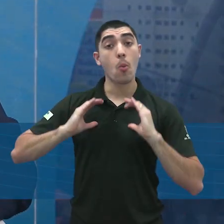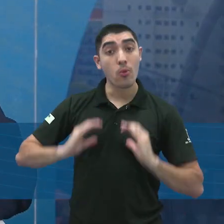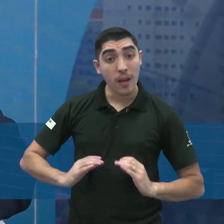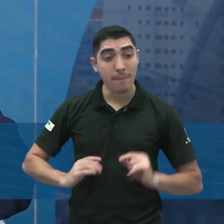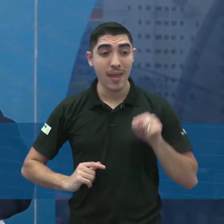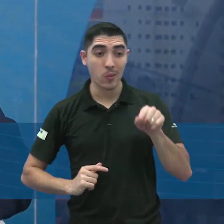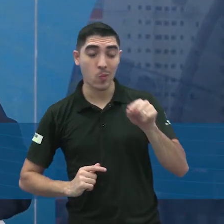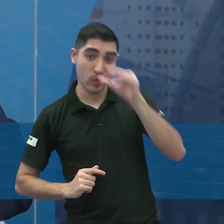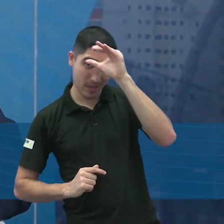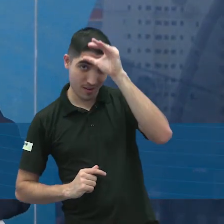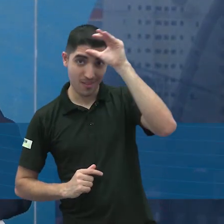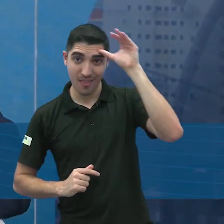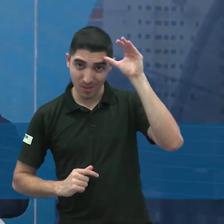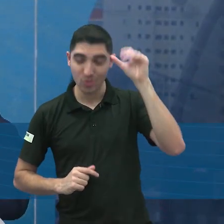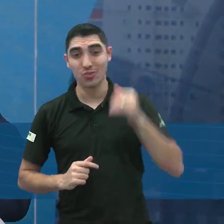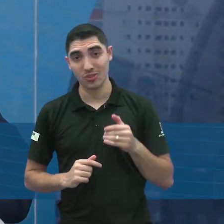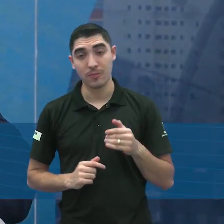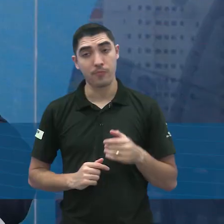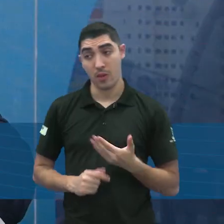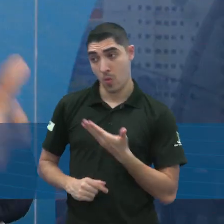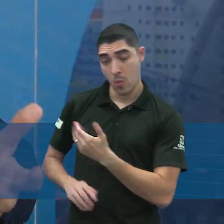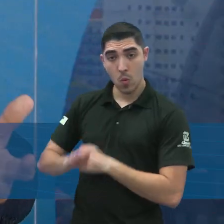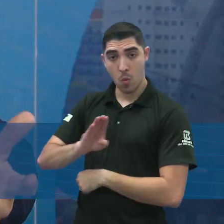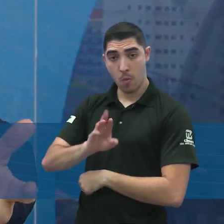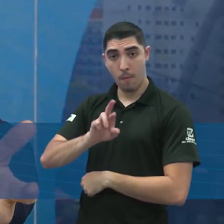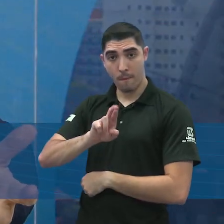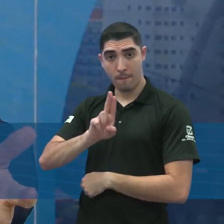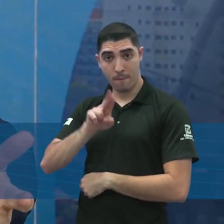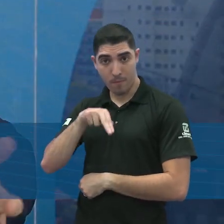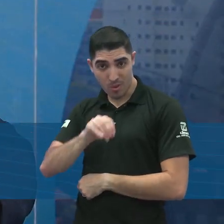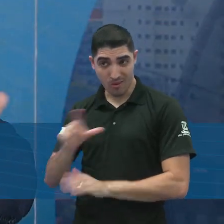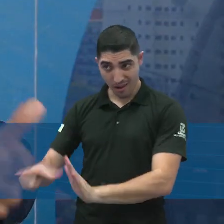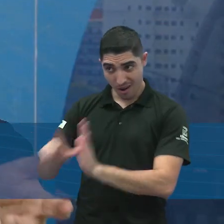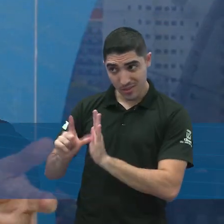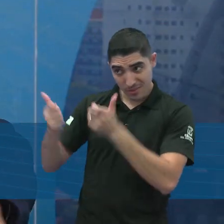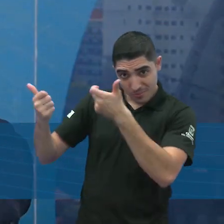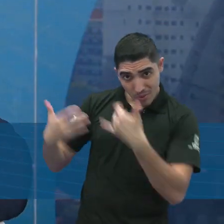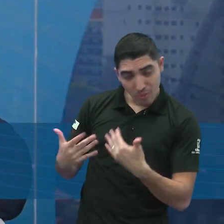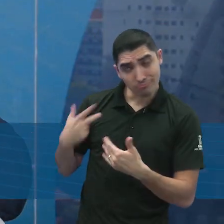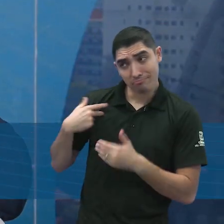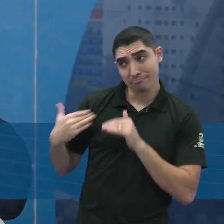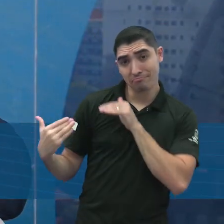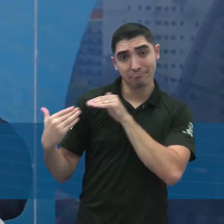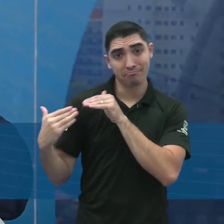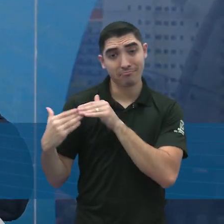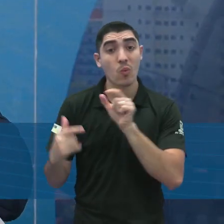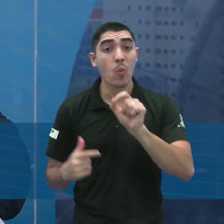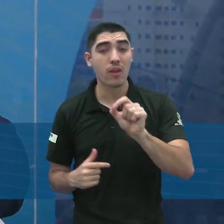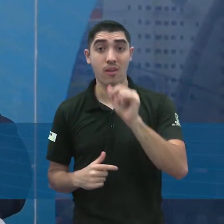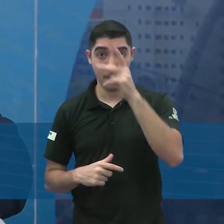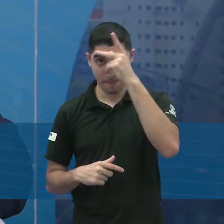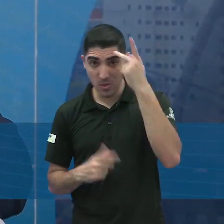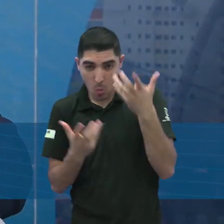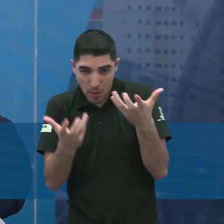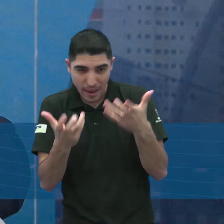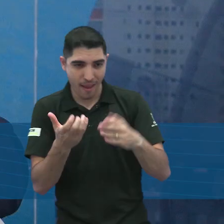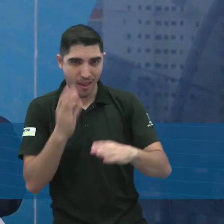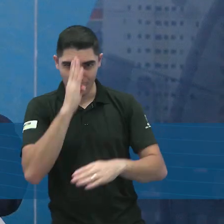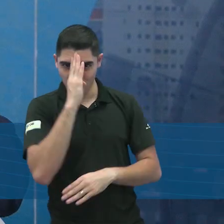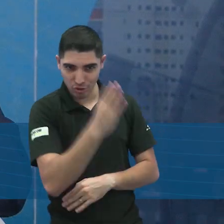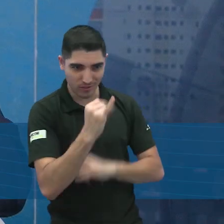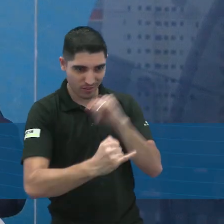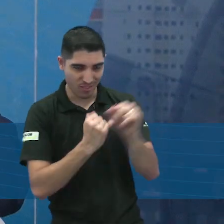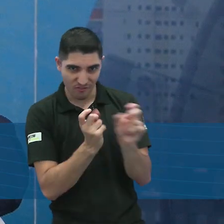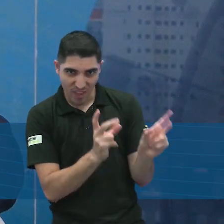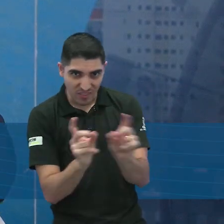consumidor, né, desses mercados. Então, como o Bruno comentou inicialmente na nossa conversa, a pessoa que quer entrar nisso aqui, não